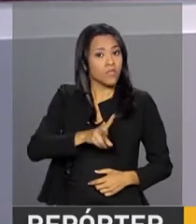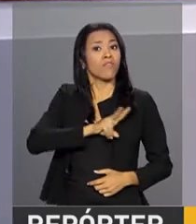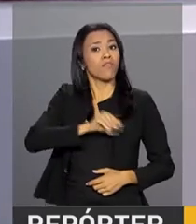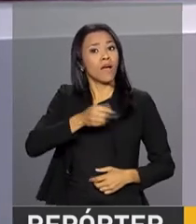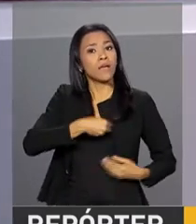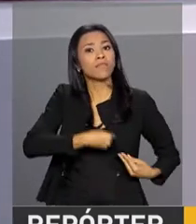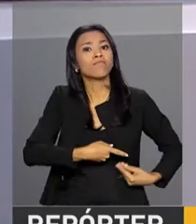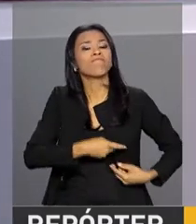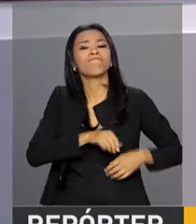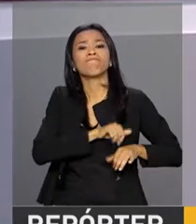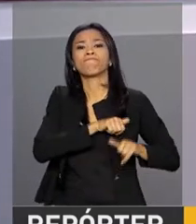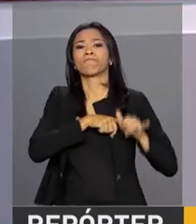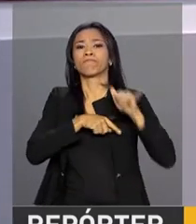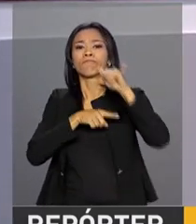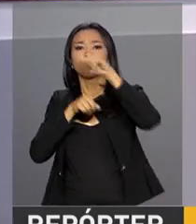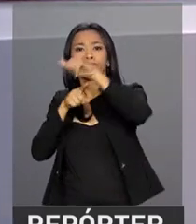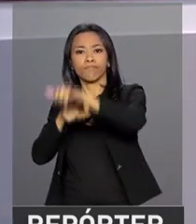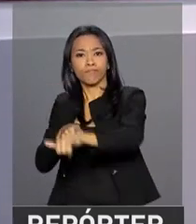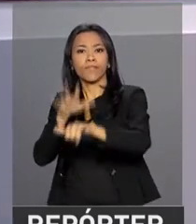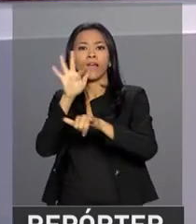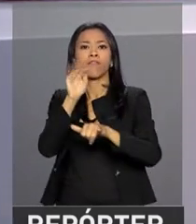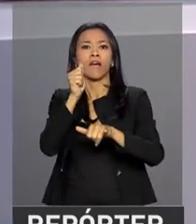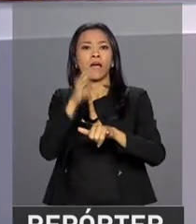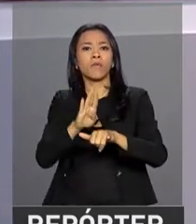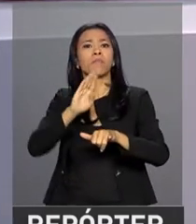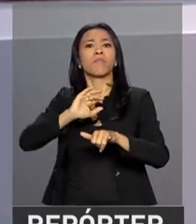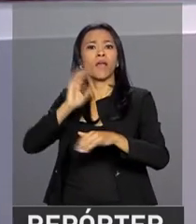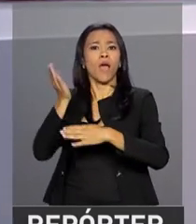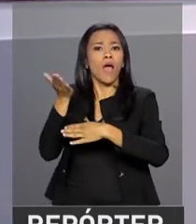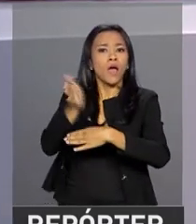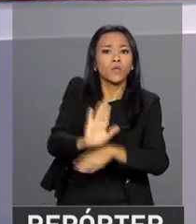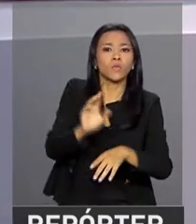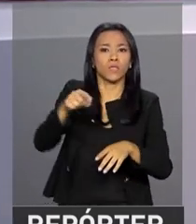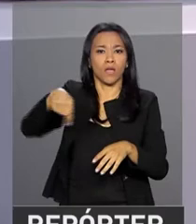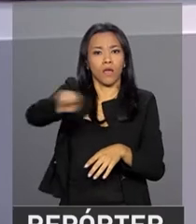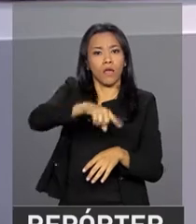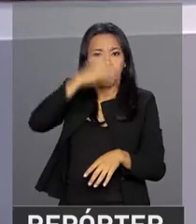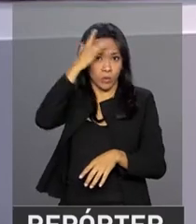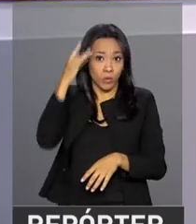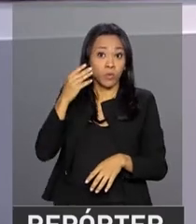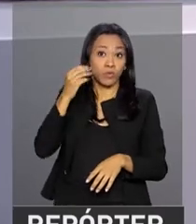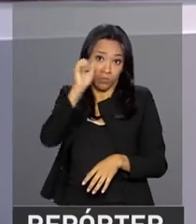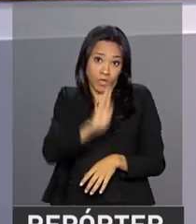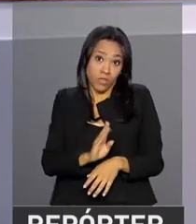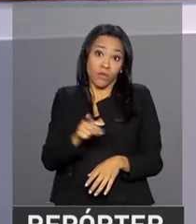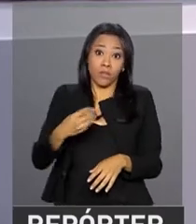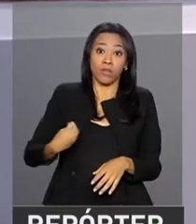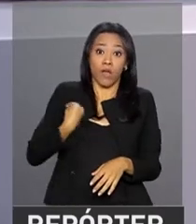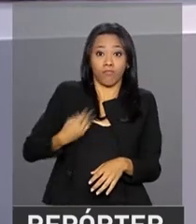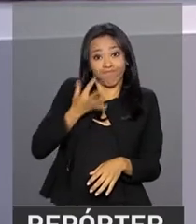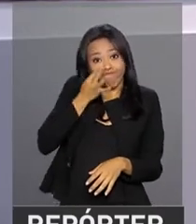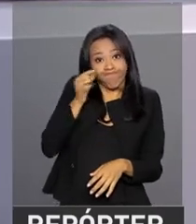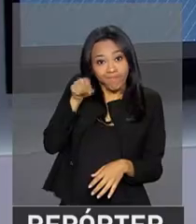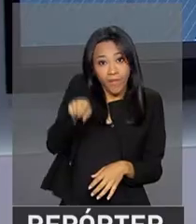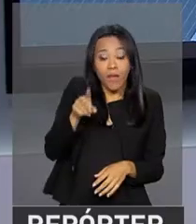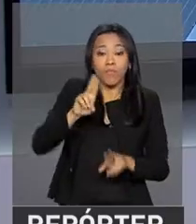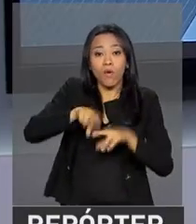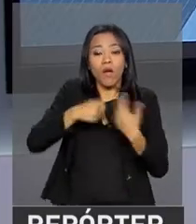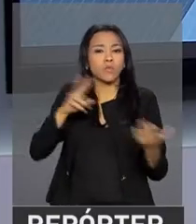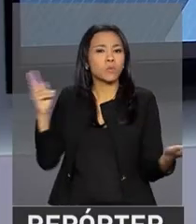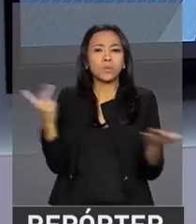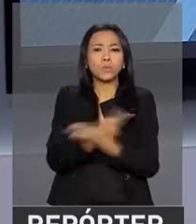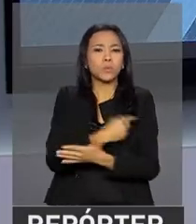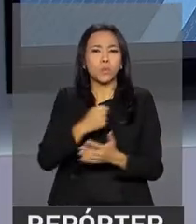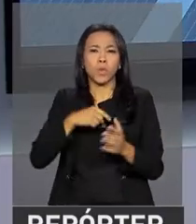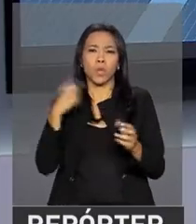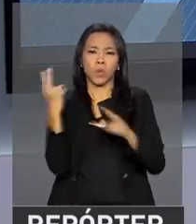avião da FAB para resgatar brasileiros que estão isolados no Caribe, depois da passagem do furacão Irma. Vamos